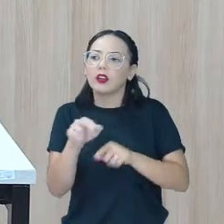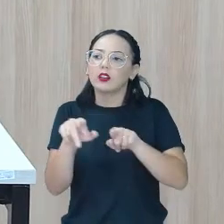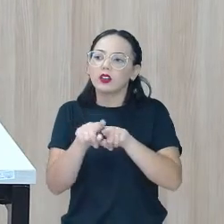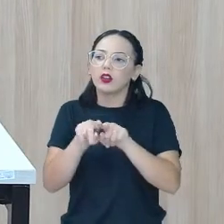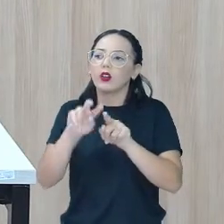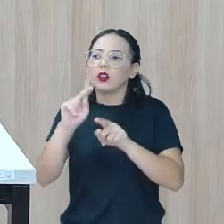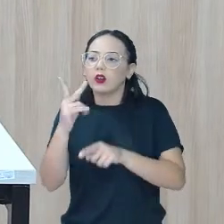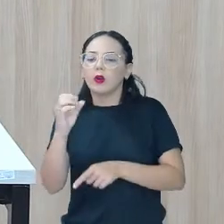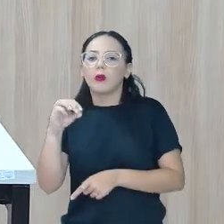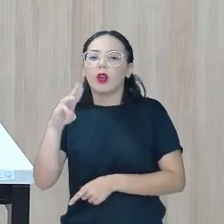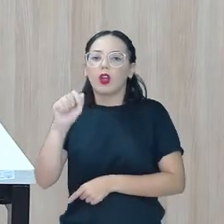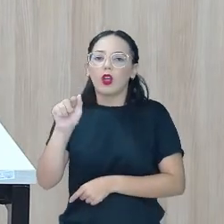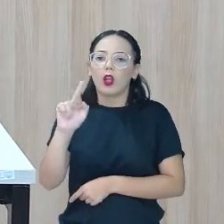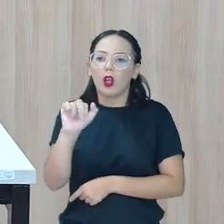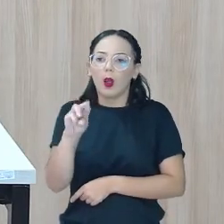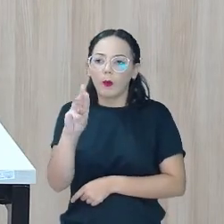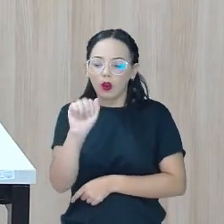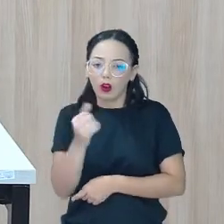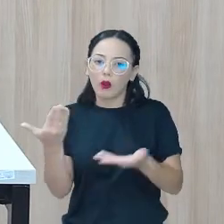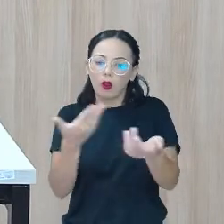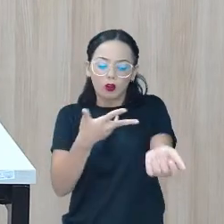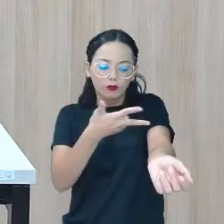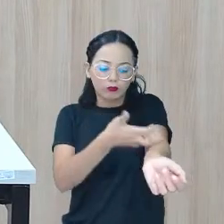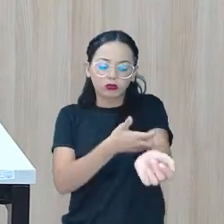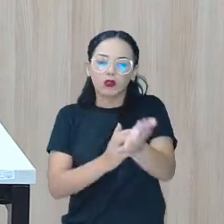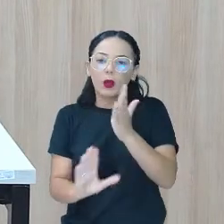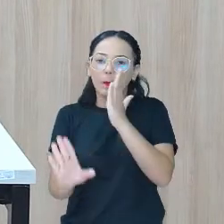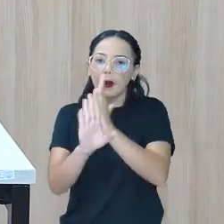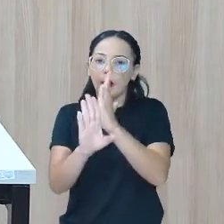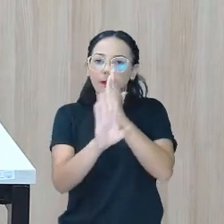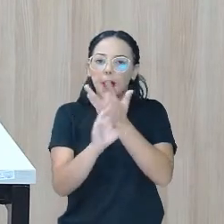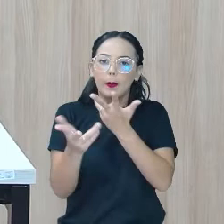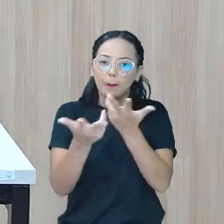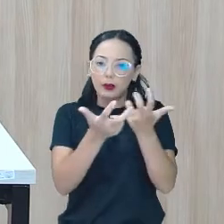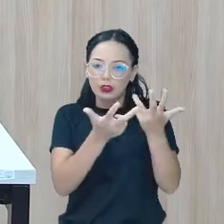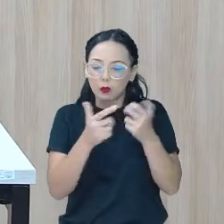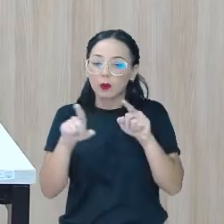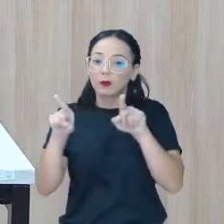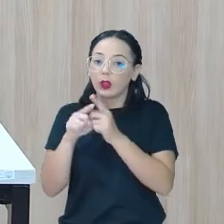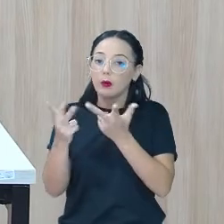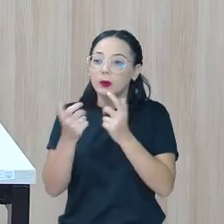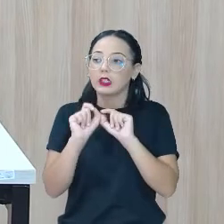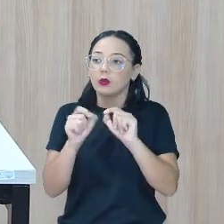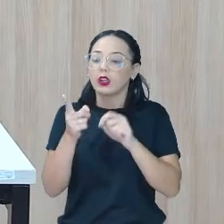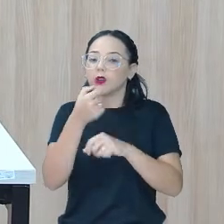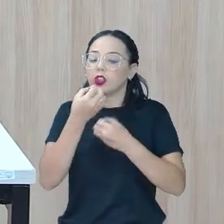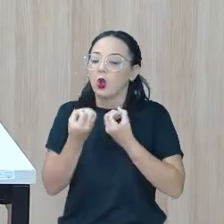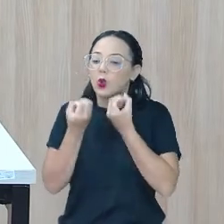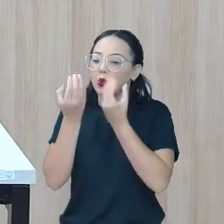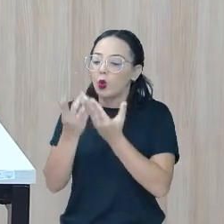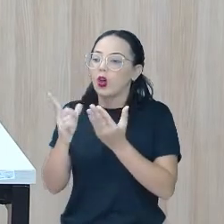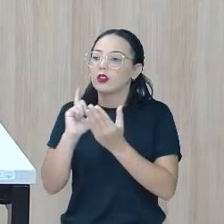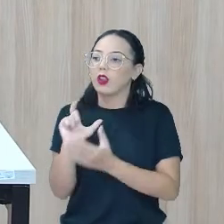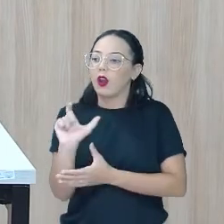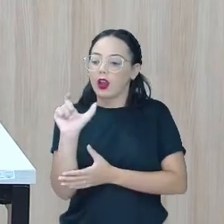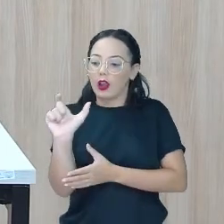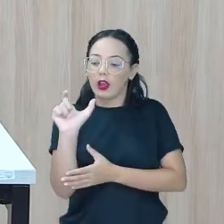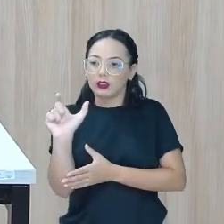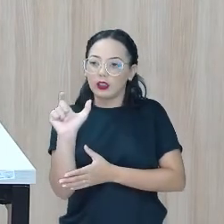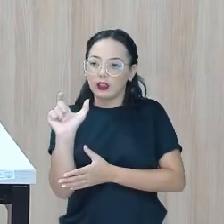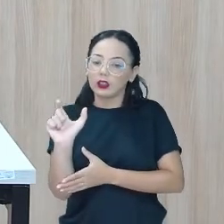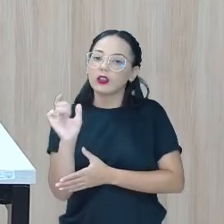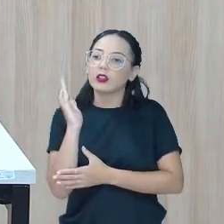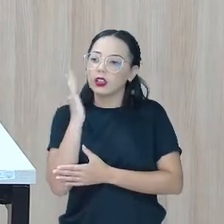hemograma que foi feito naquele momento para identificar. E vejam que a questão aí de ser doador, tem uma carteirinha de